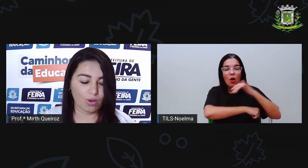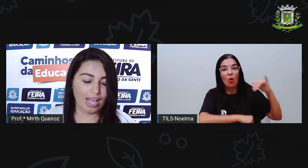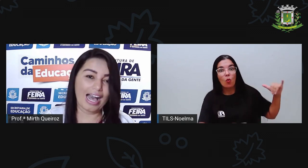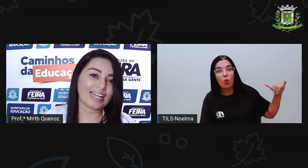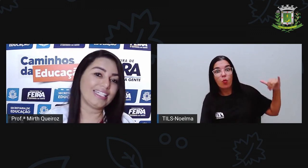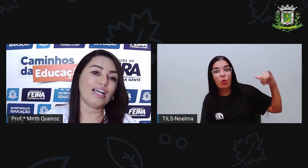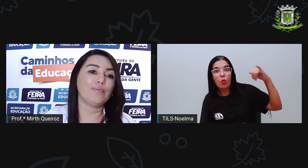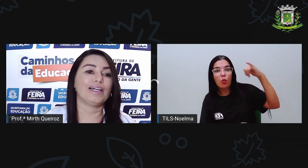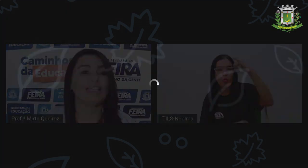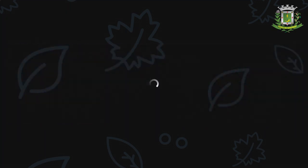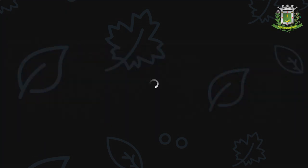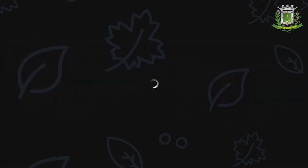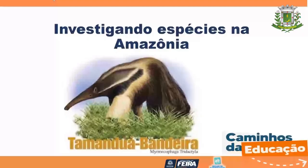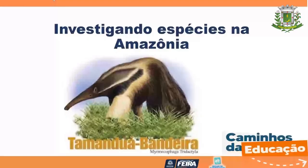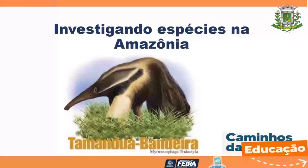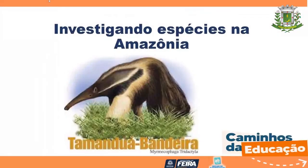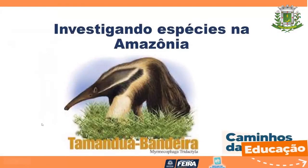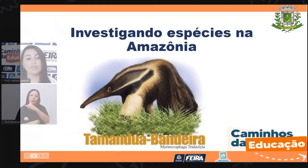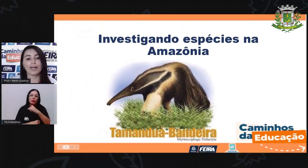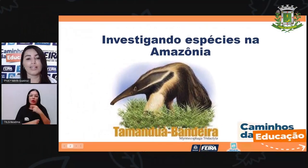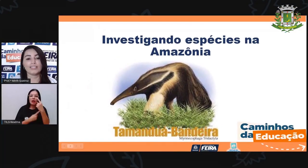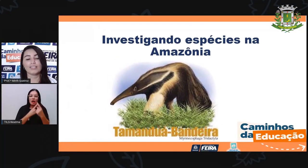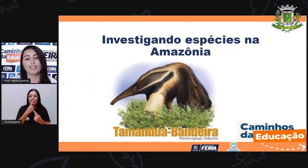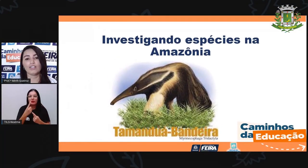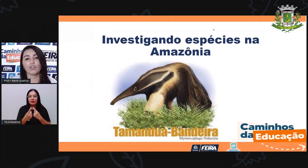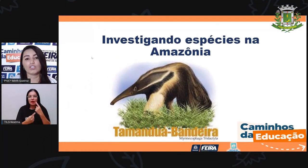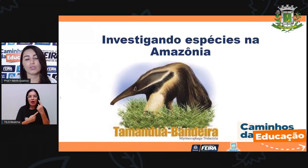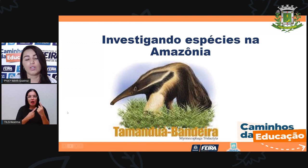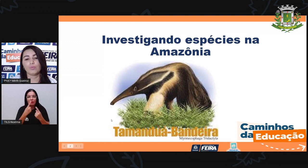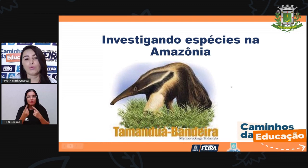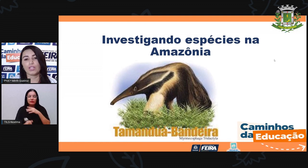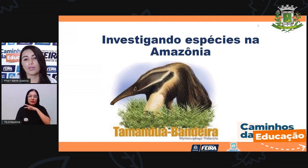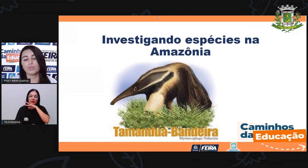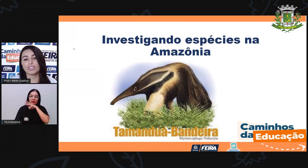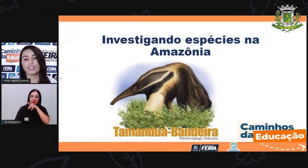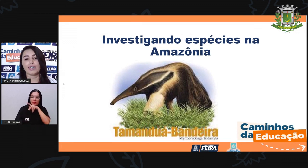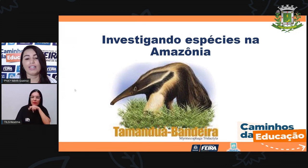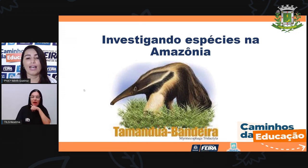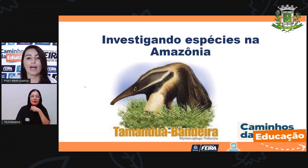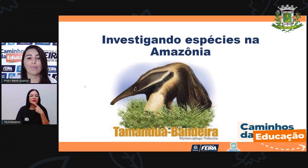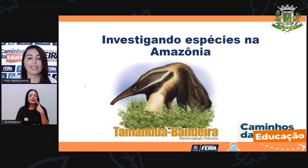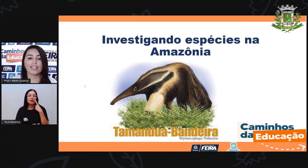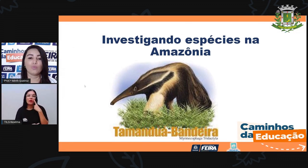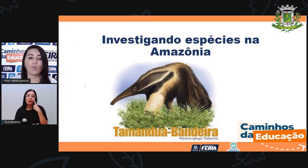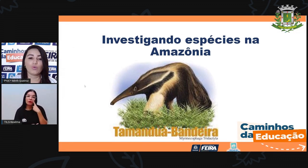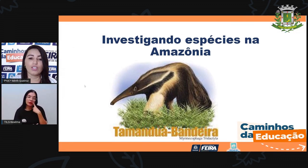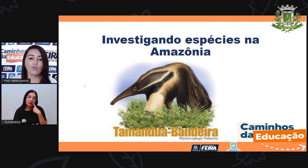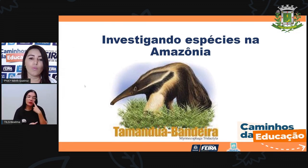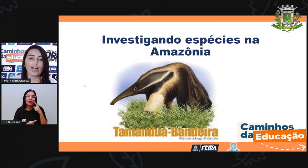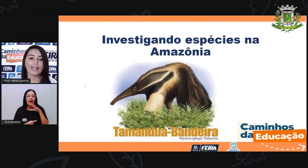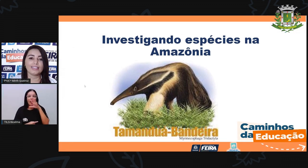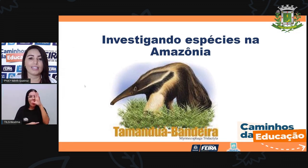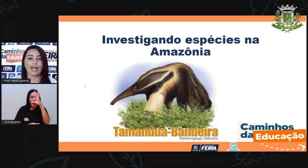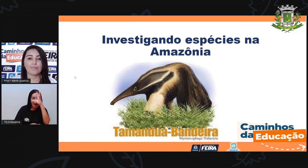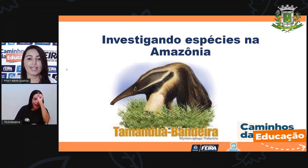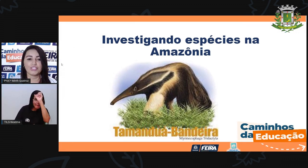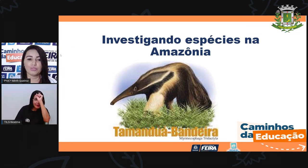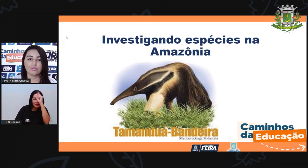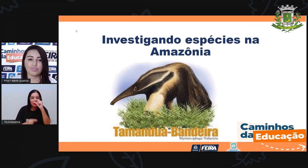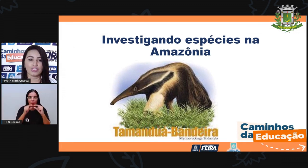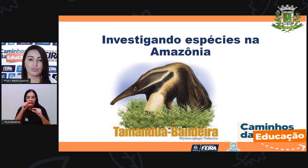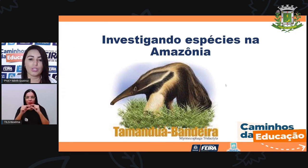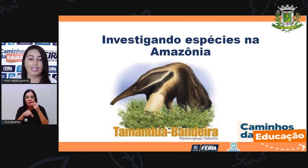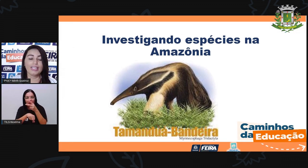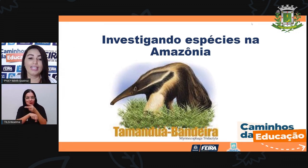real, aranha armadeira. Foram alguns animais que nós pudemos aí aprender um pouquinho mais a partir